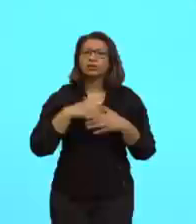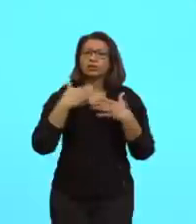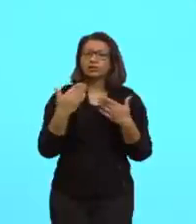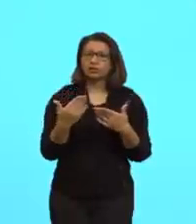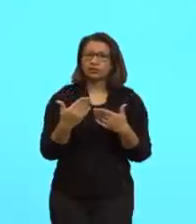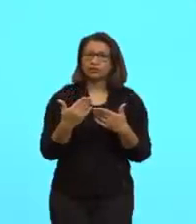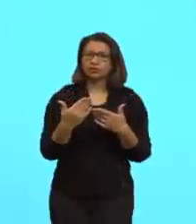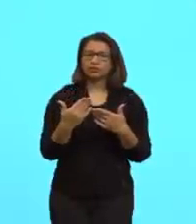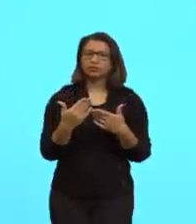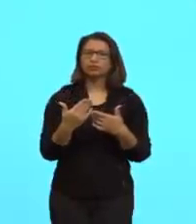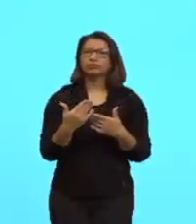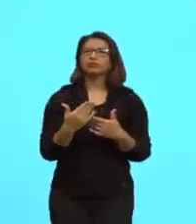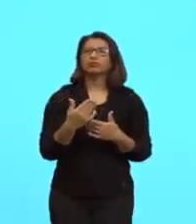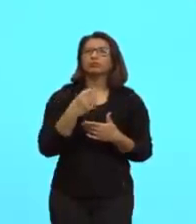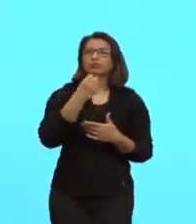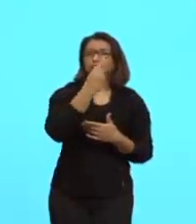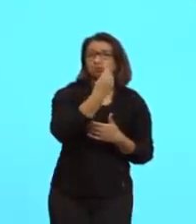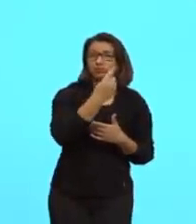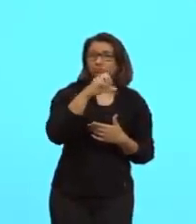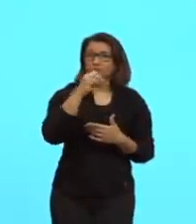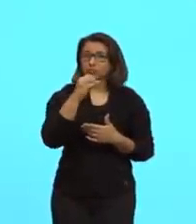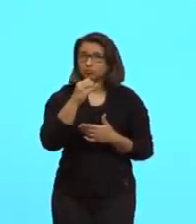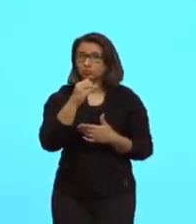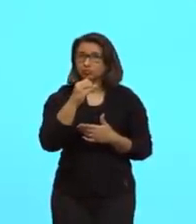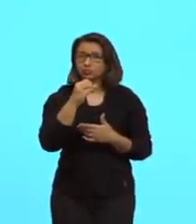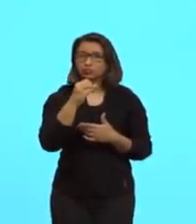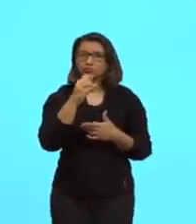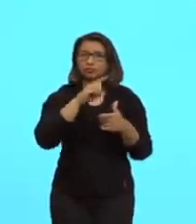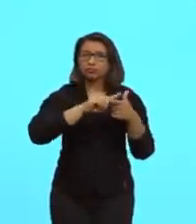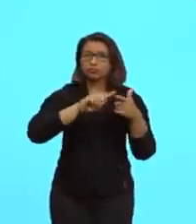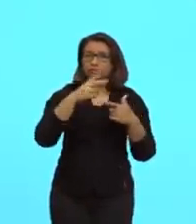2, 9. Certo? Então,